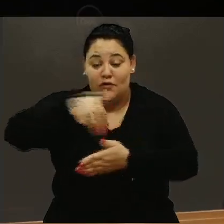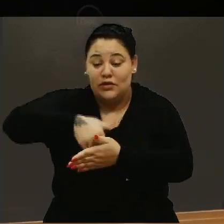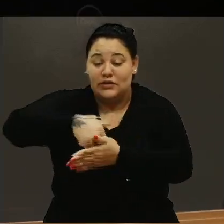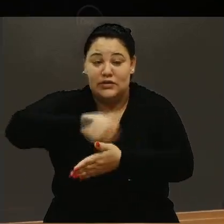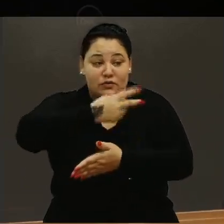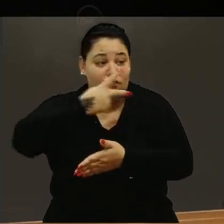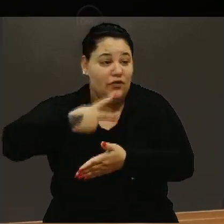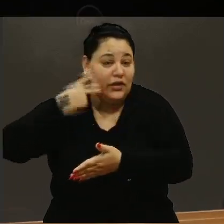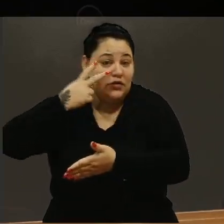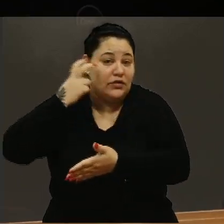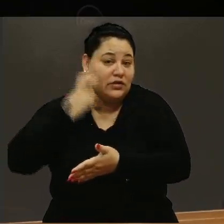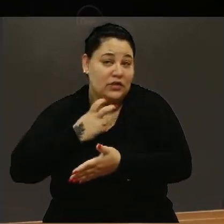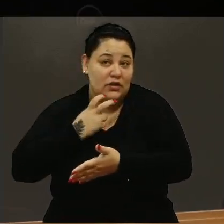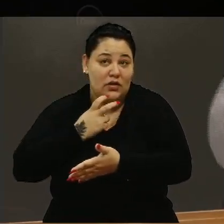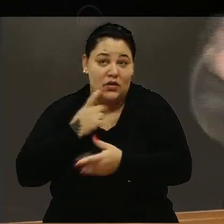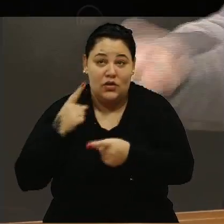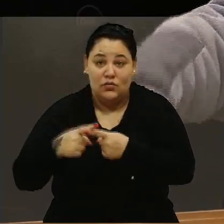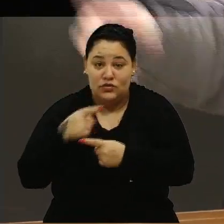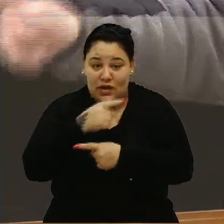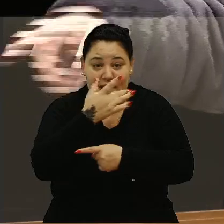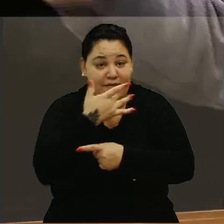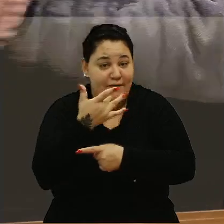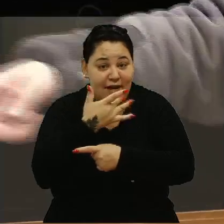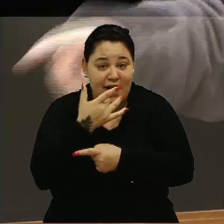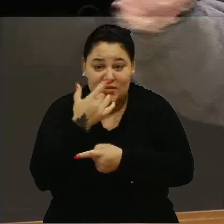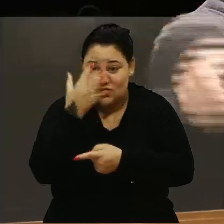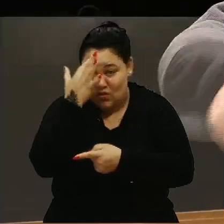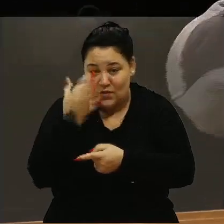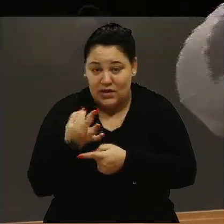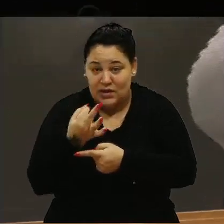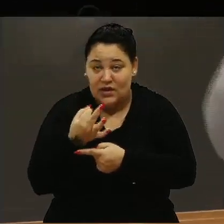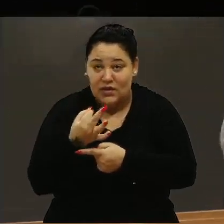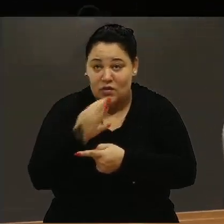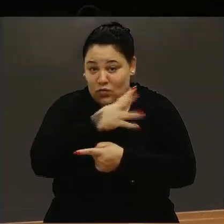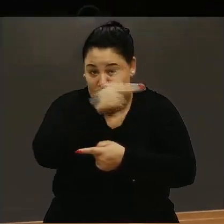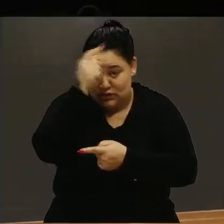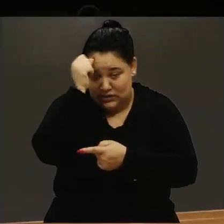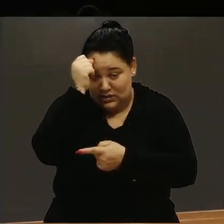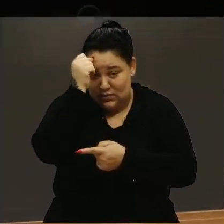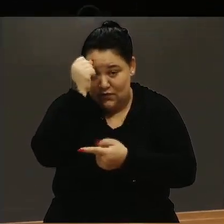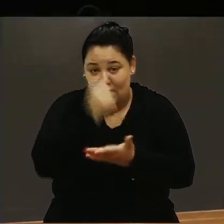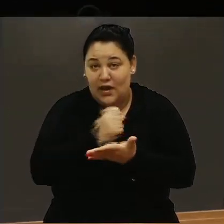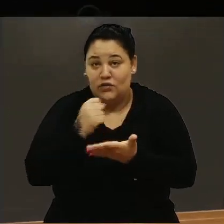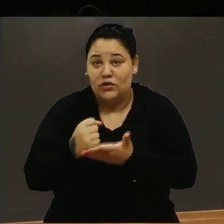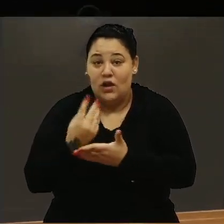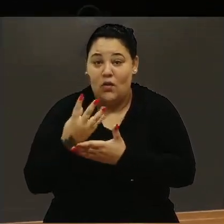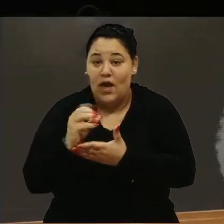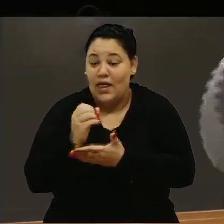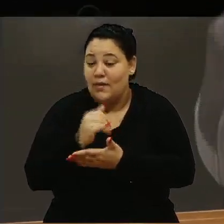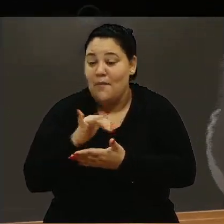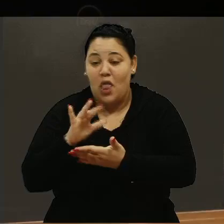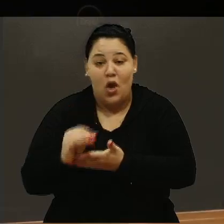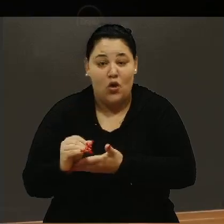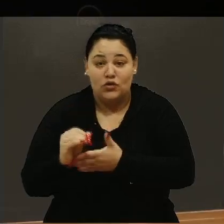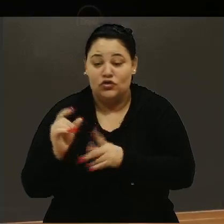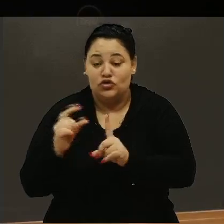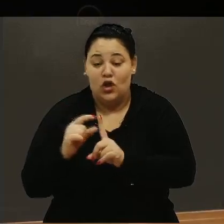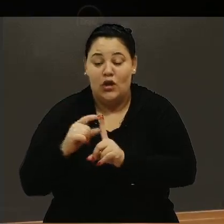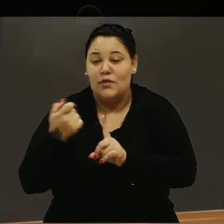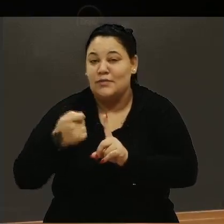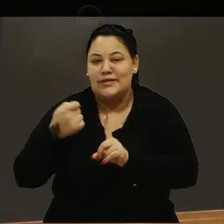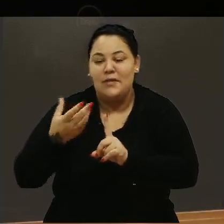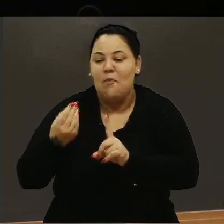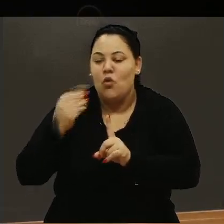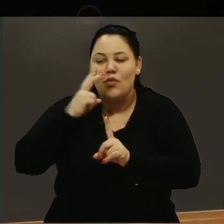porque isso aqui é bem fácil de compreender. O município vai contratar 40 milhões de dólares de uma cooperativa de fomento. Não precisa ser um grande gênio.